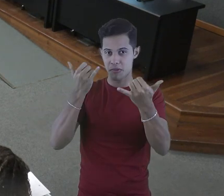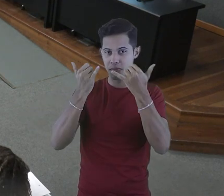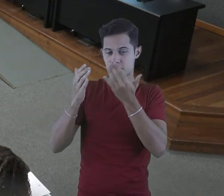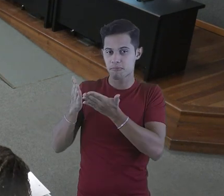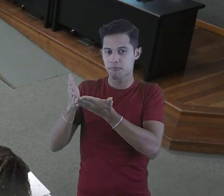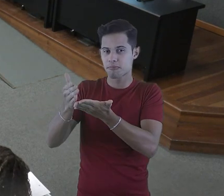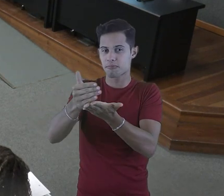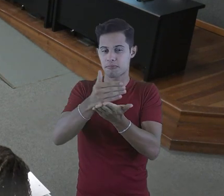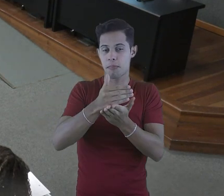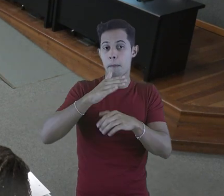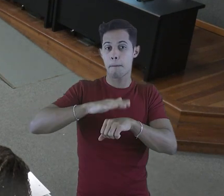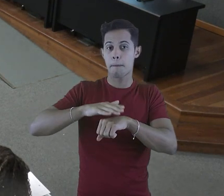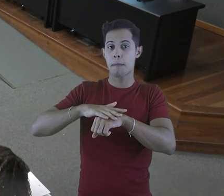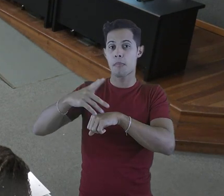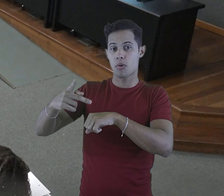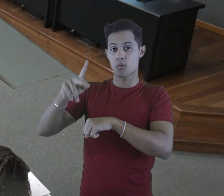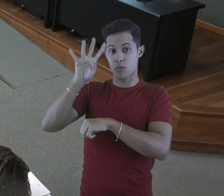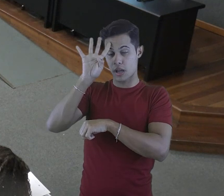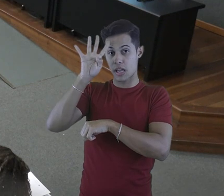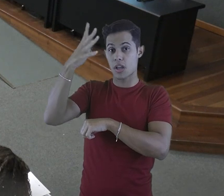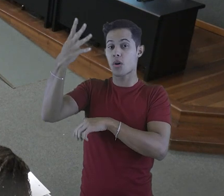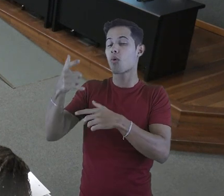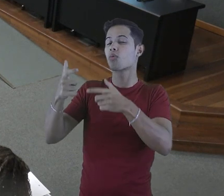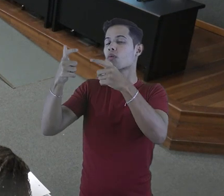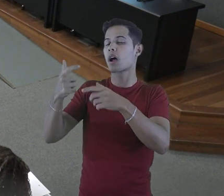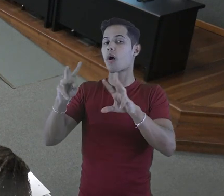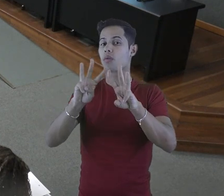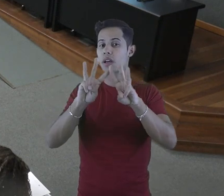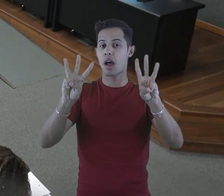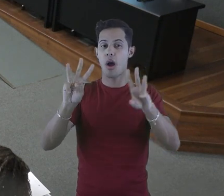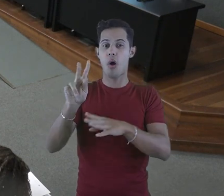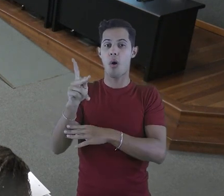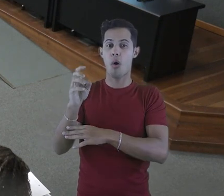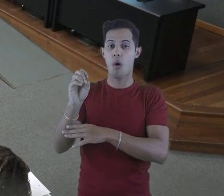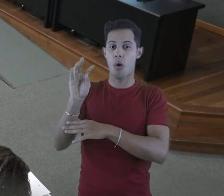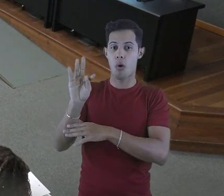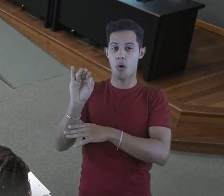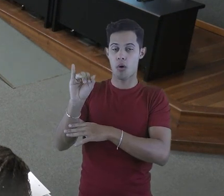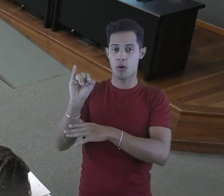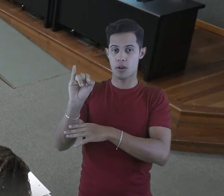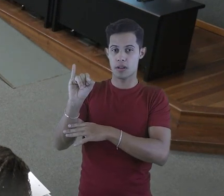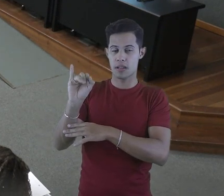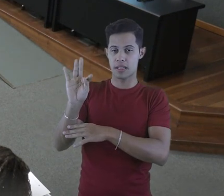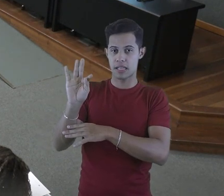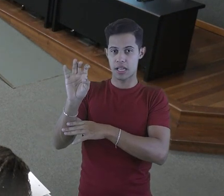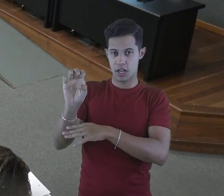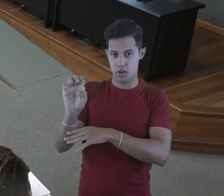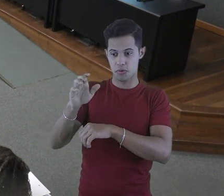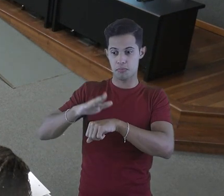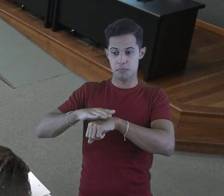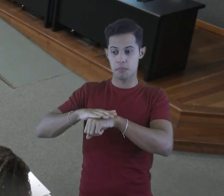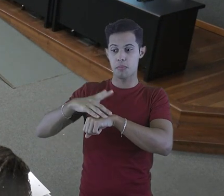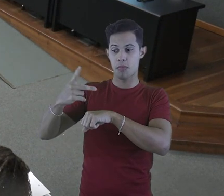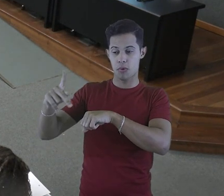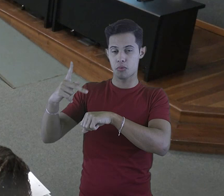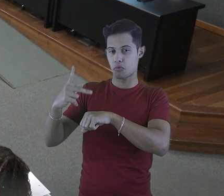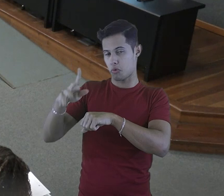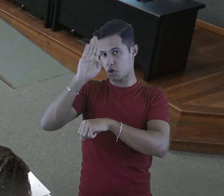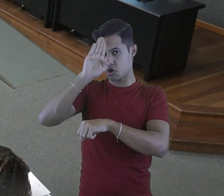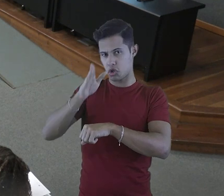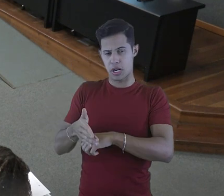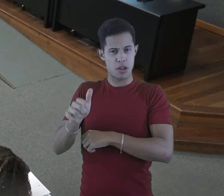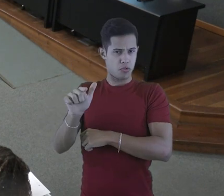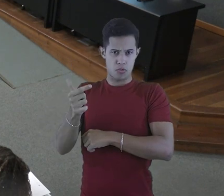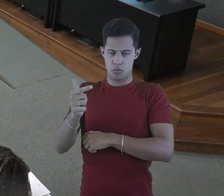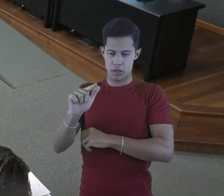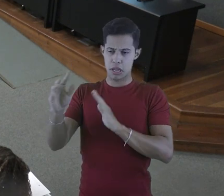isso muito vocês resolvem pelo hot site que vocês têm porque vocês dizem lá de